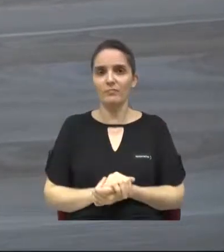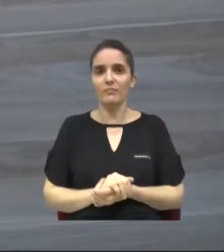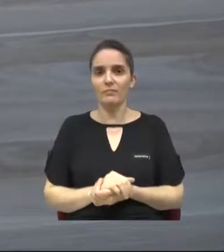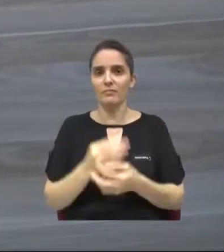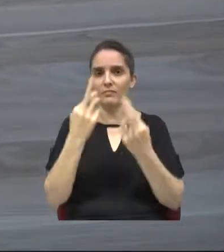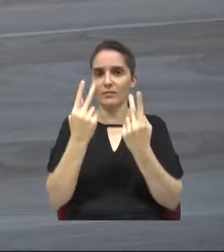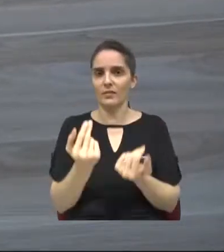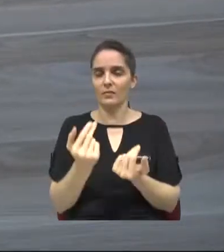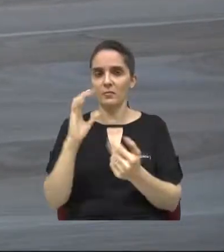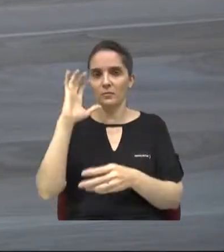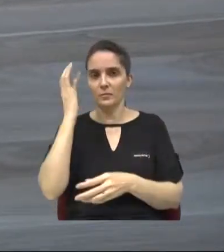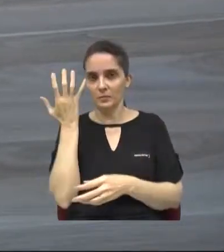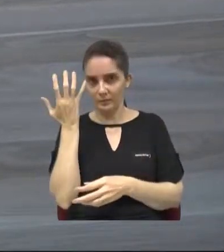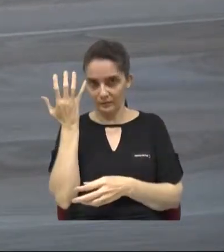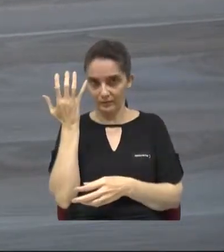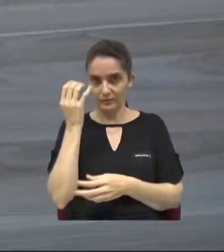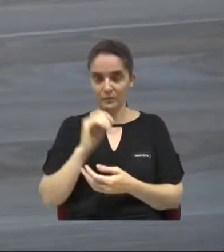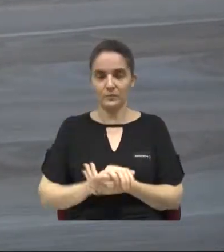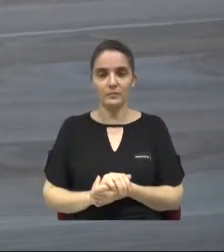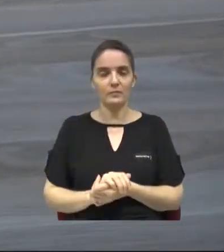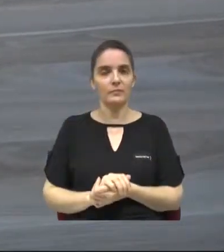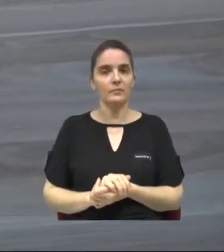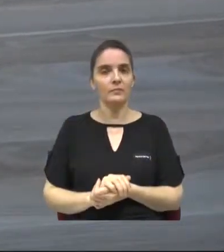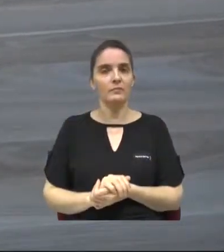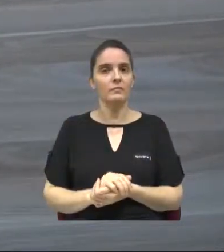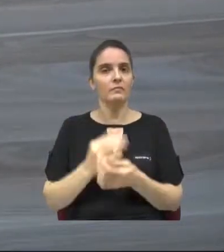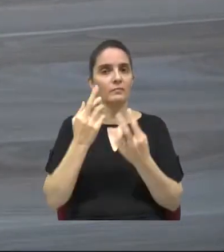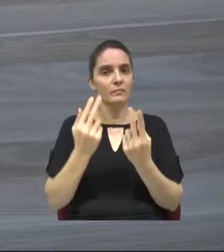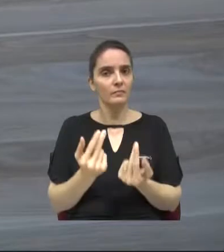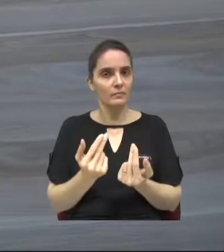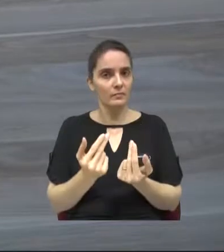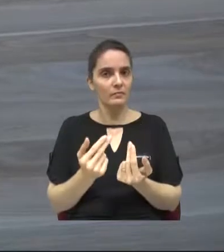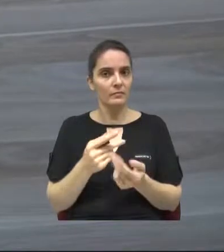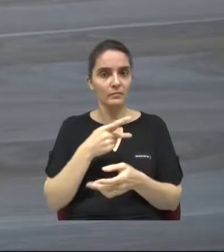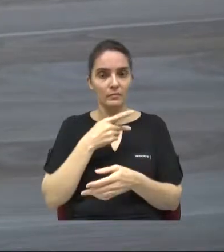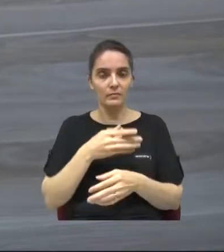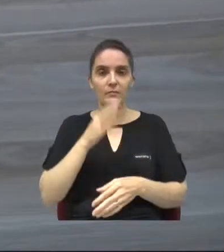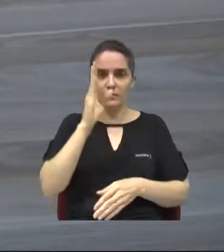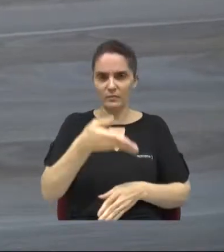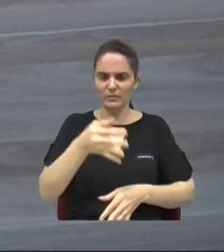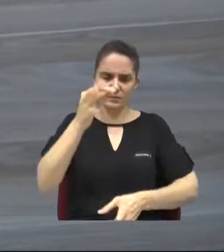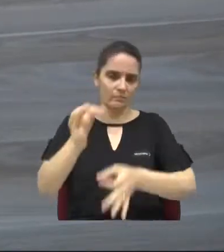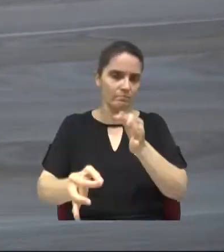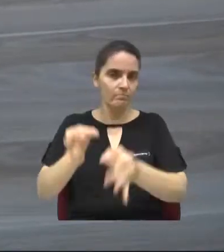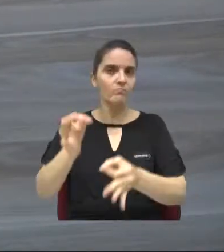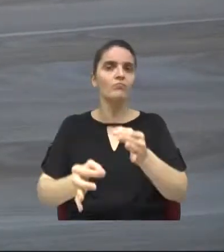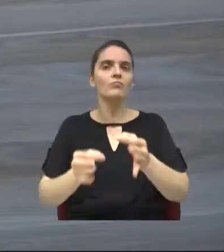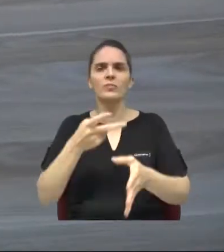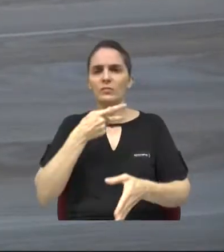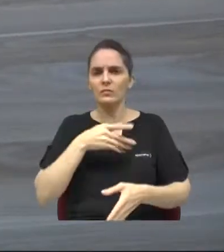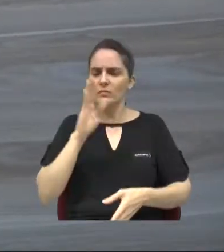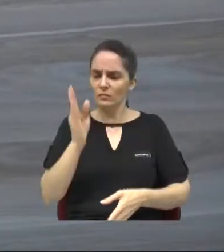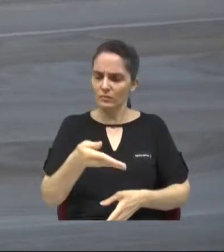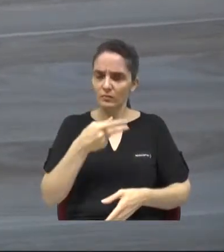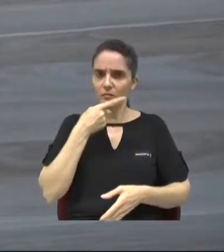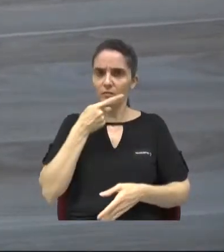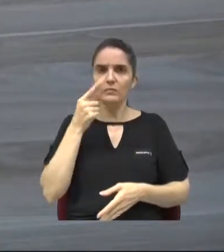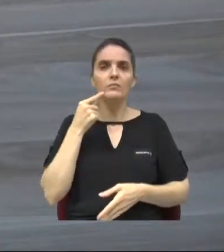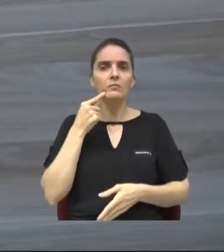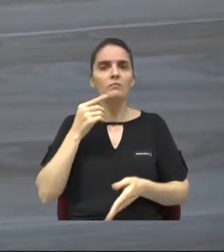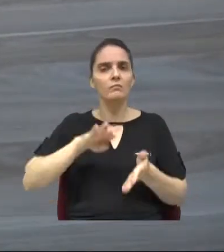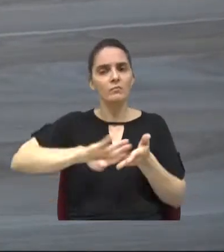está sendo feito, da forma como foi colocado, você já foi julgado. Você já foi julgado,